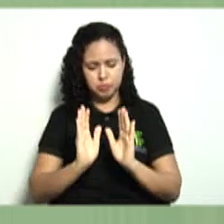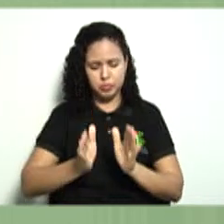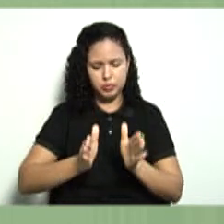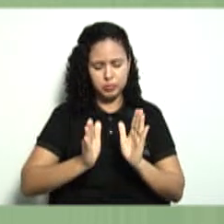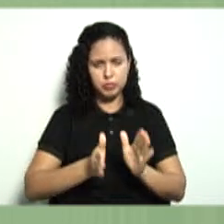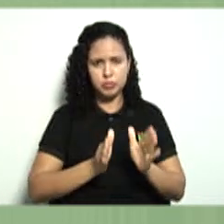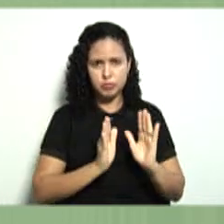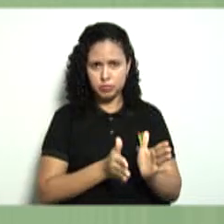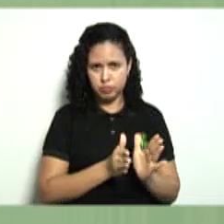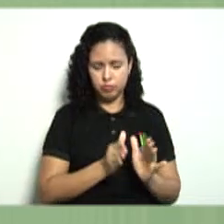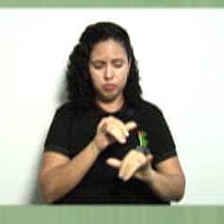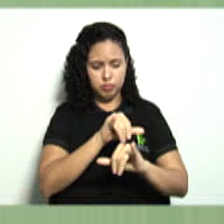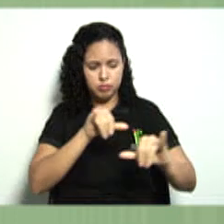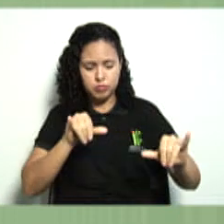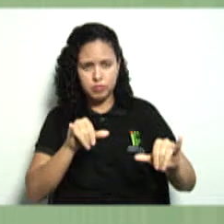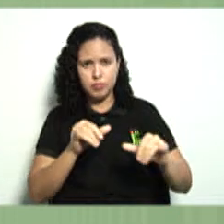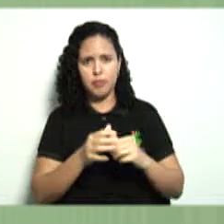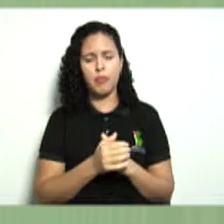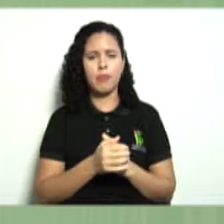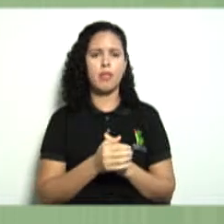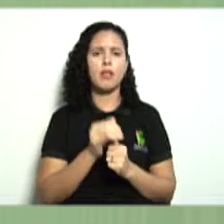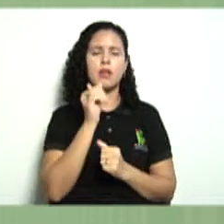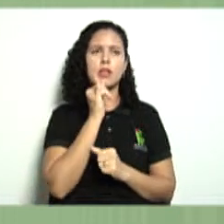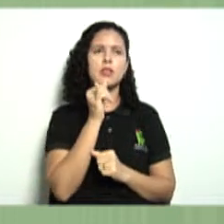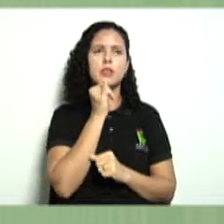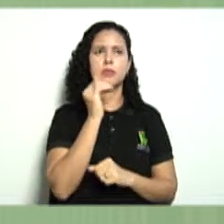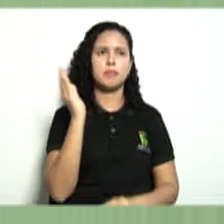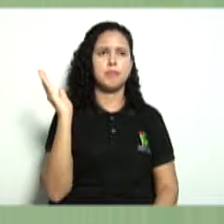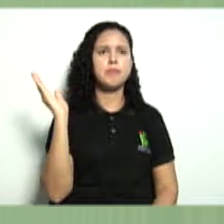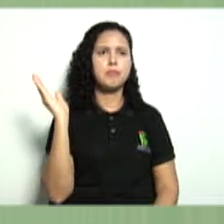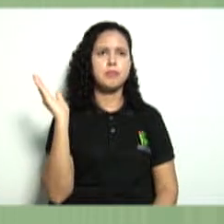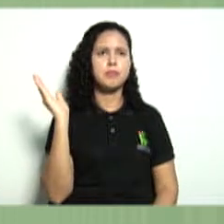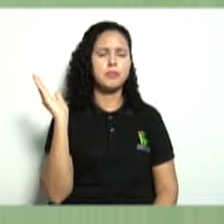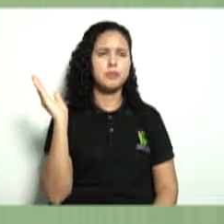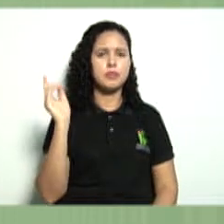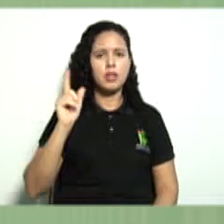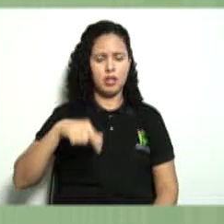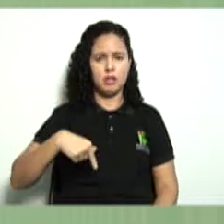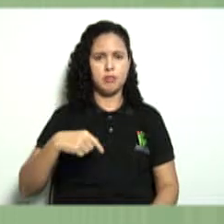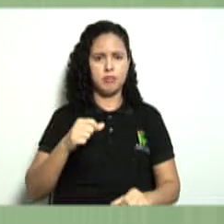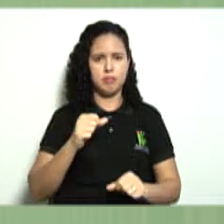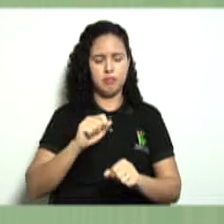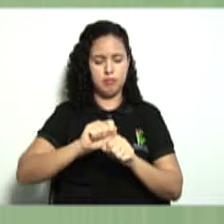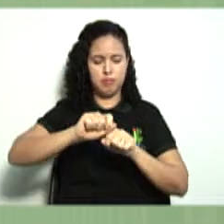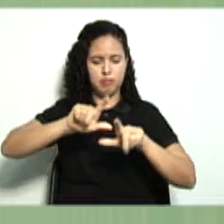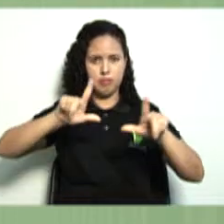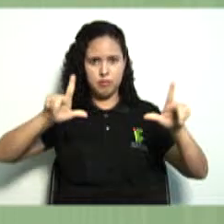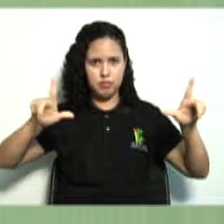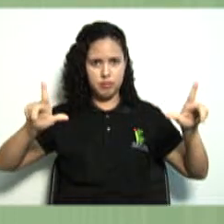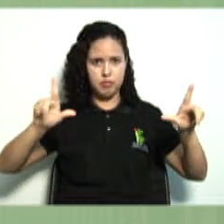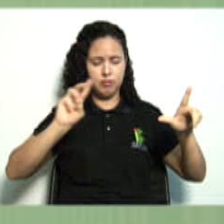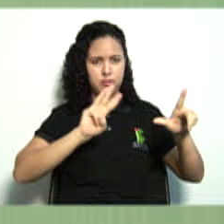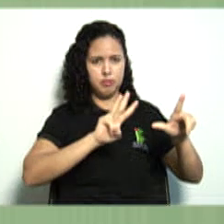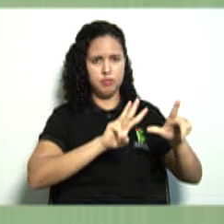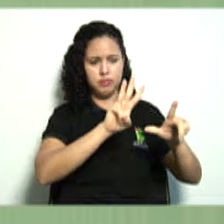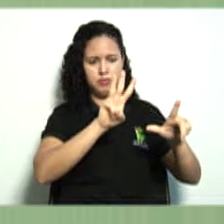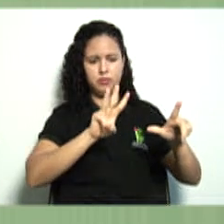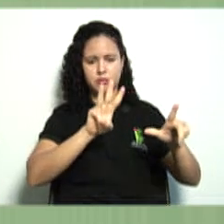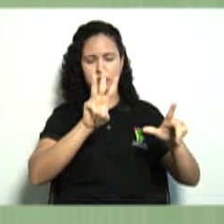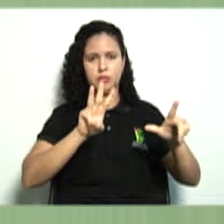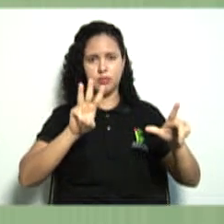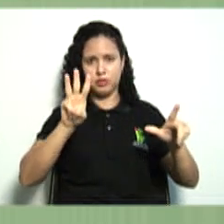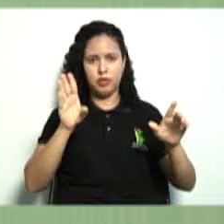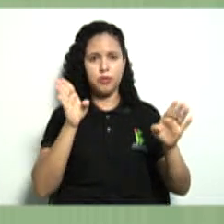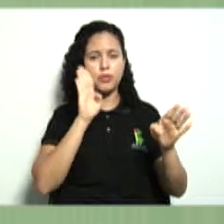dados, certo? Observa aqui esse exemplo, ó, que é uma página, certo? Uma página que ela foi